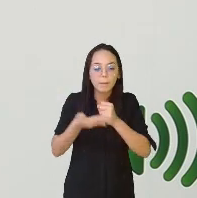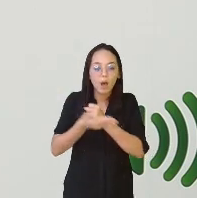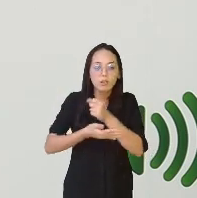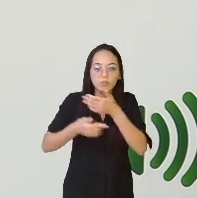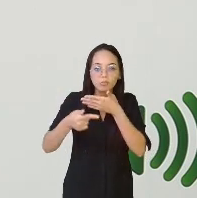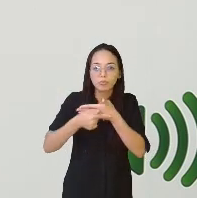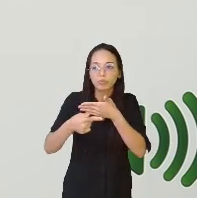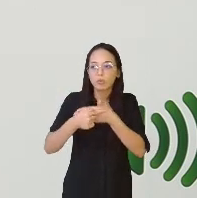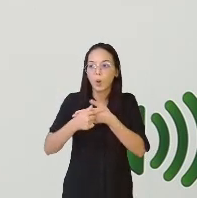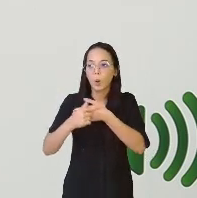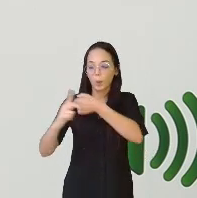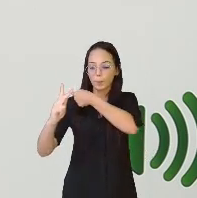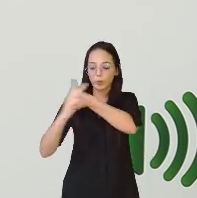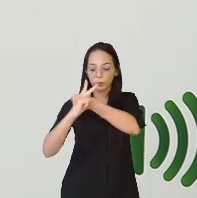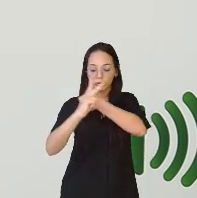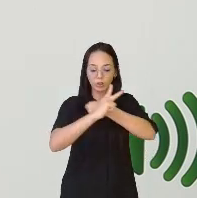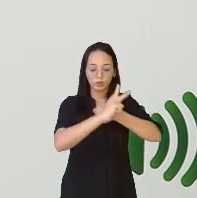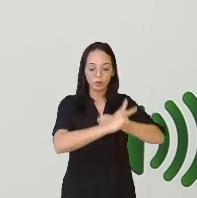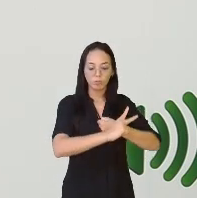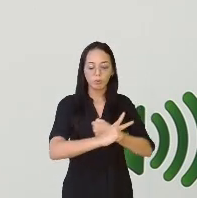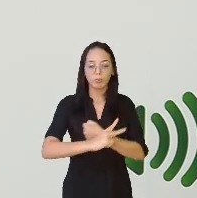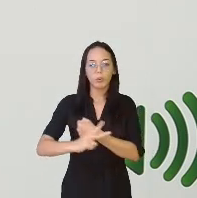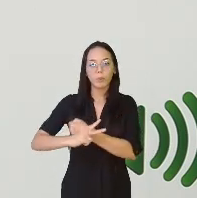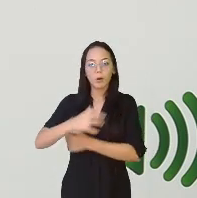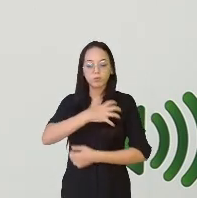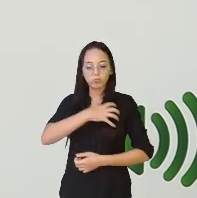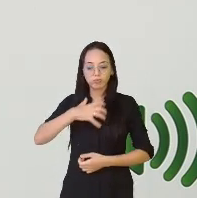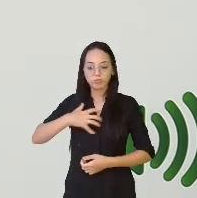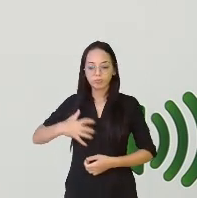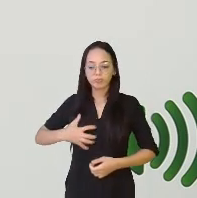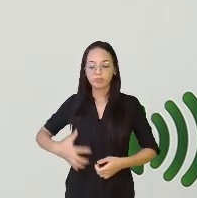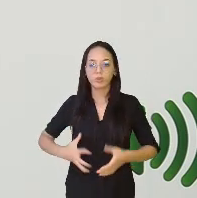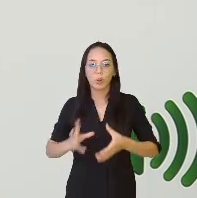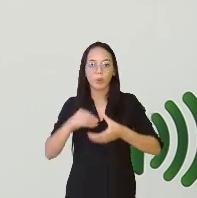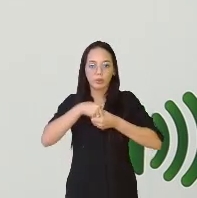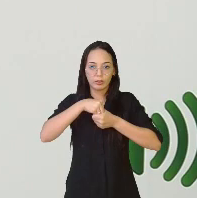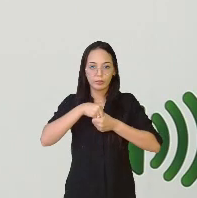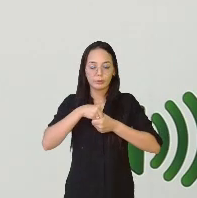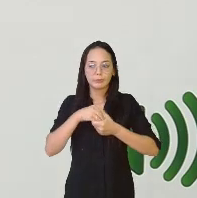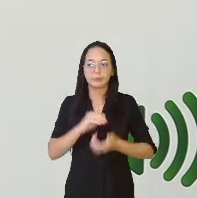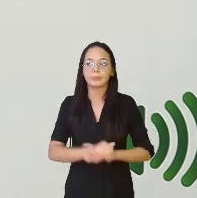função, proteger todos os nossos órgãos internos, tá?